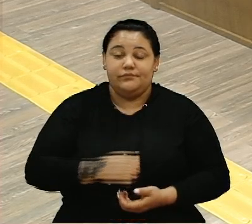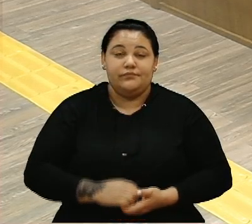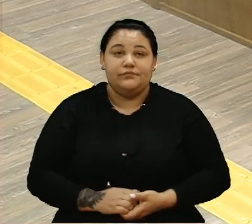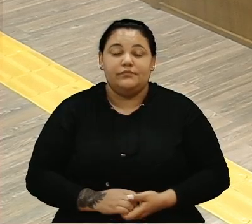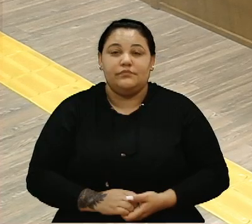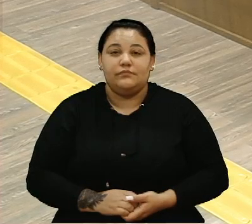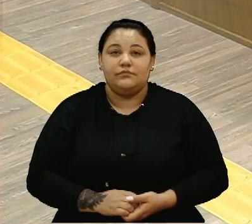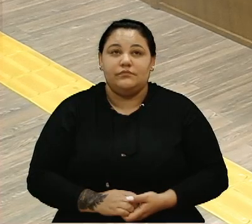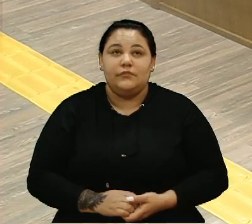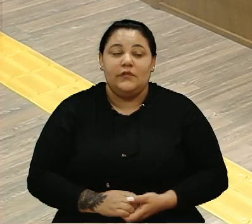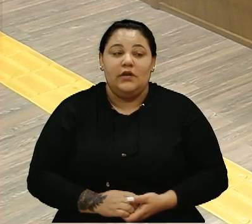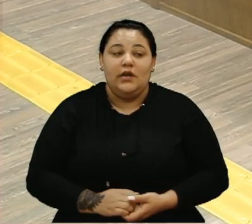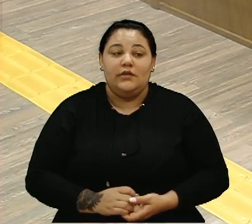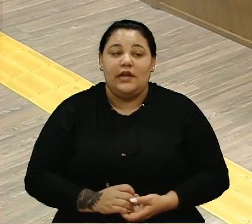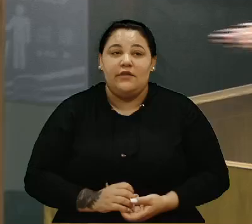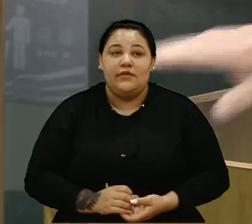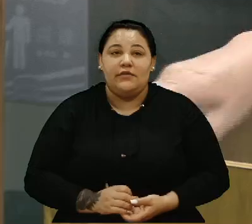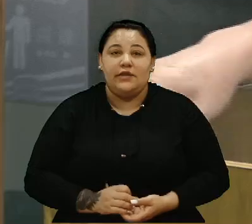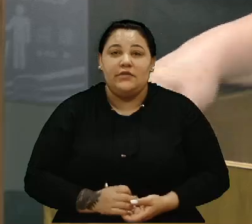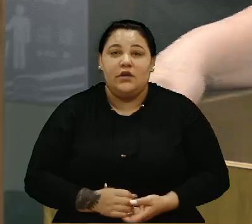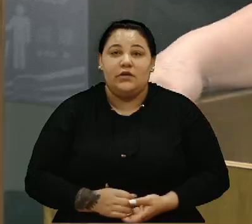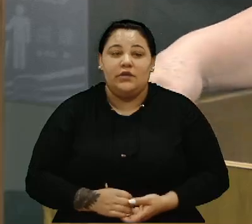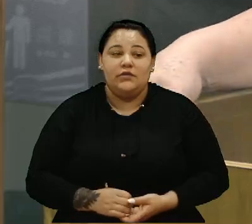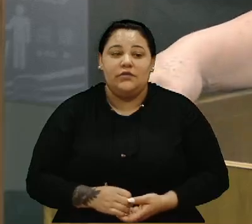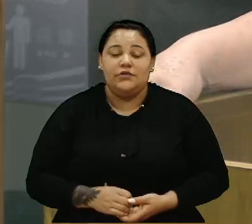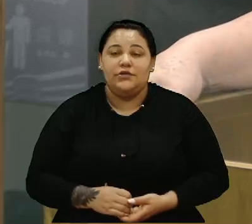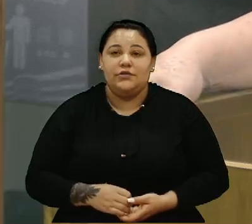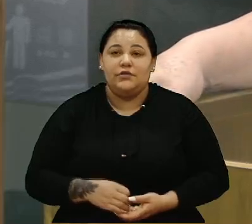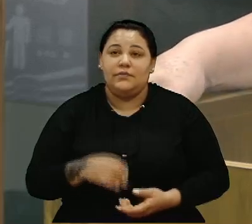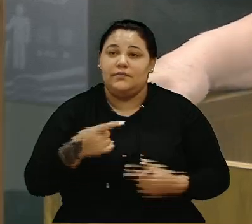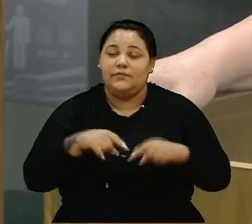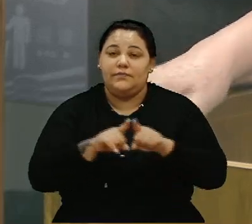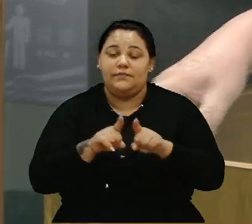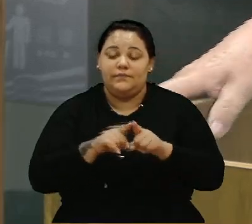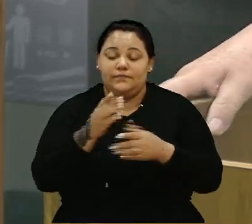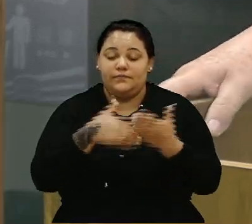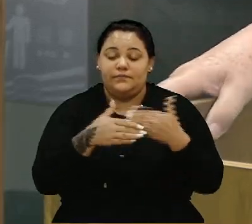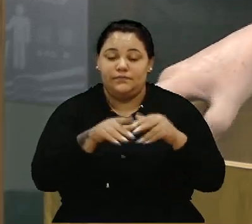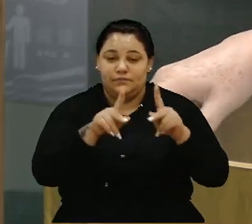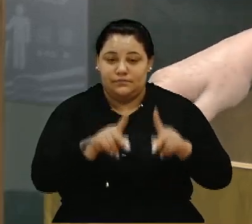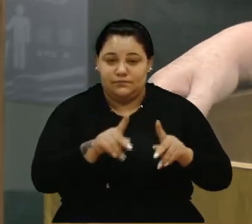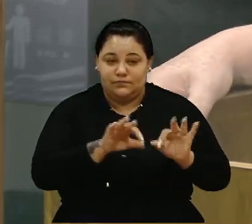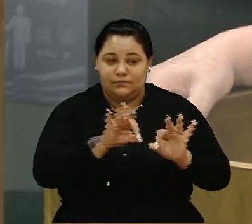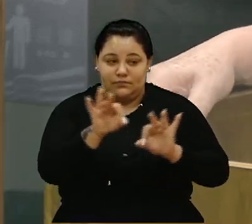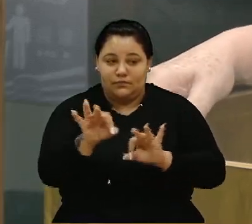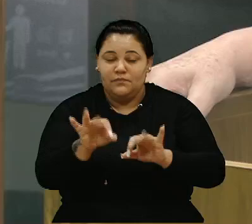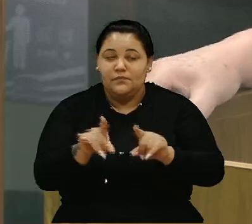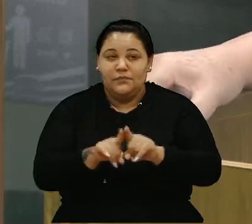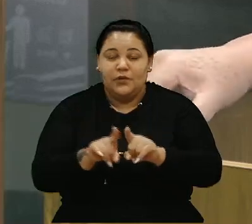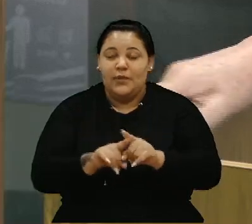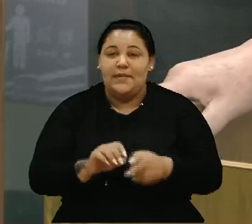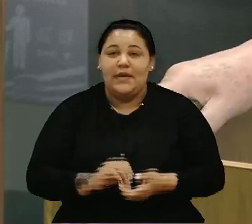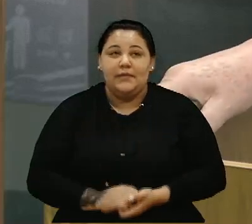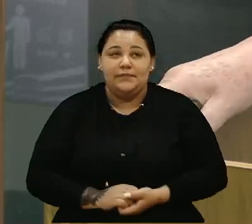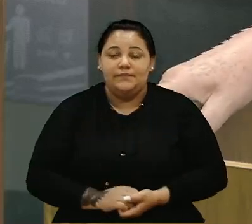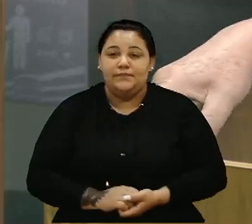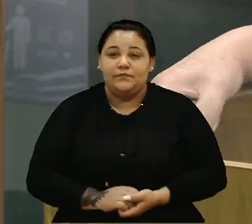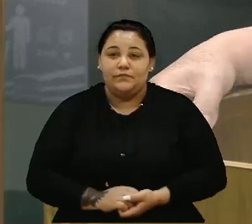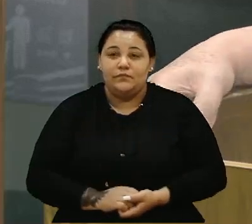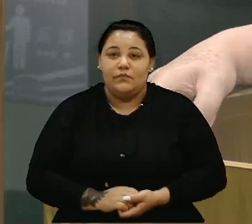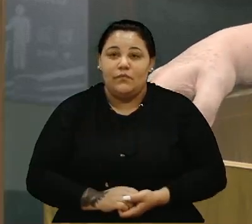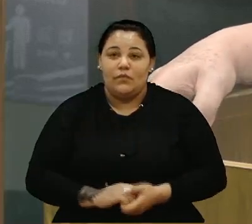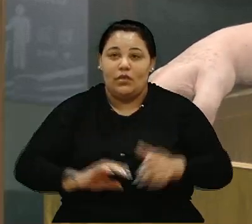Meu caro presidente, senhoras e senhores vereadores, senhoras vereadoras, a todos que nos assistem pela TV